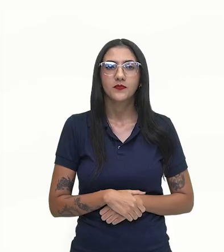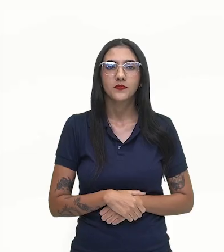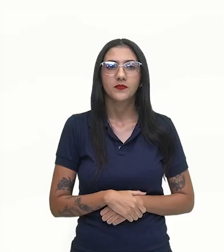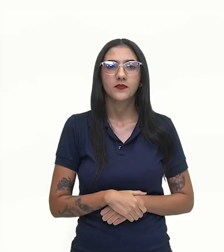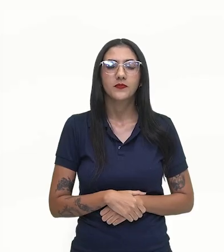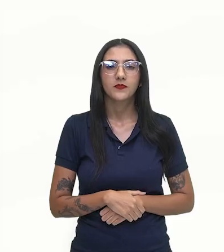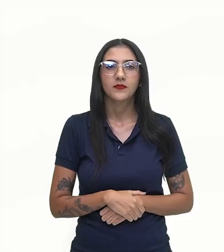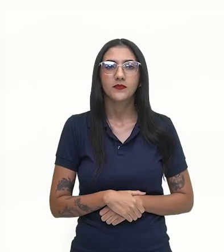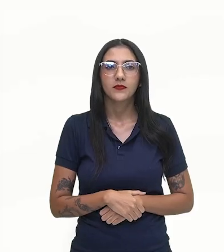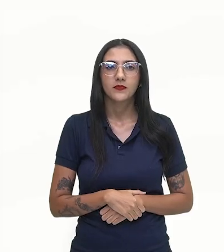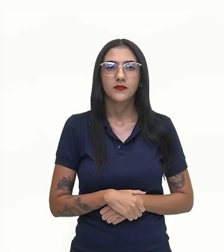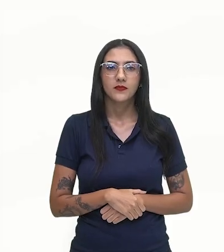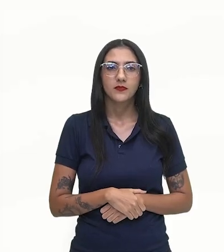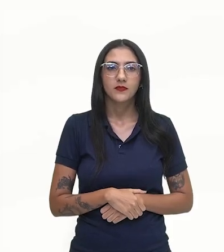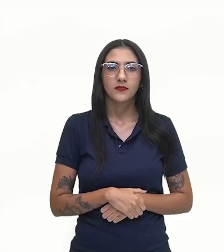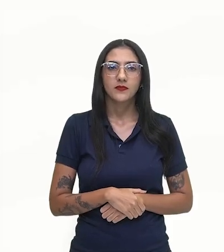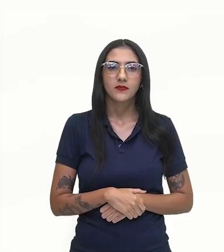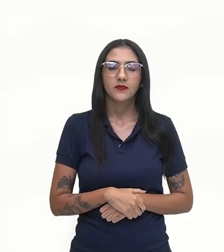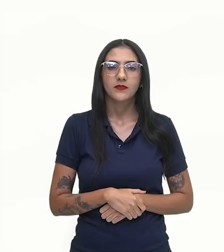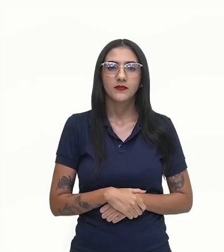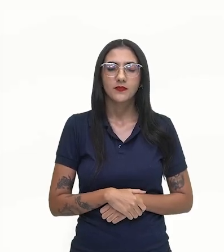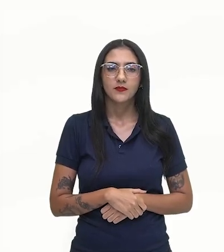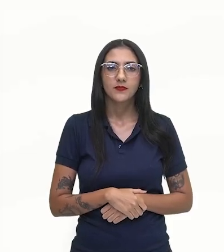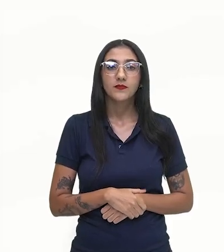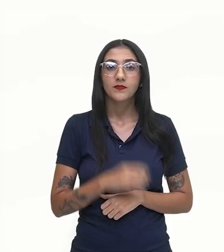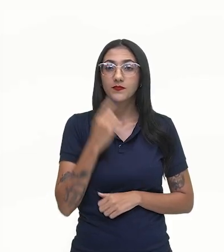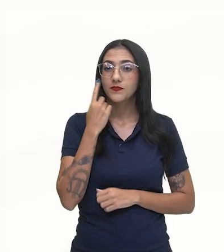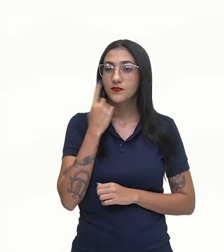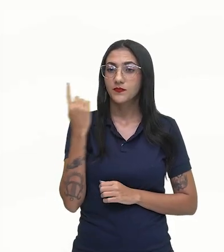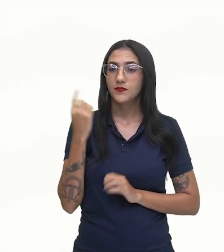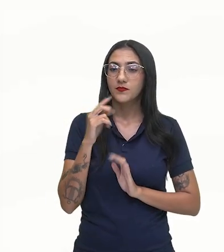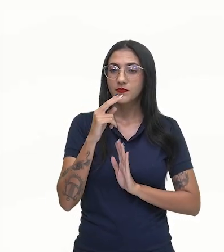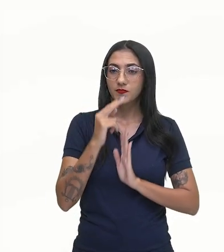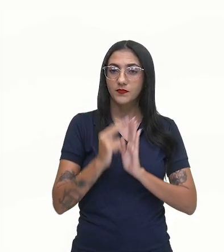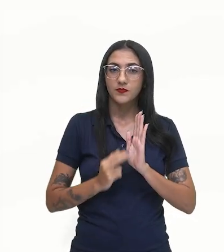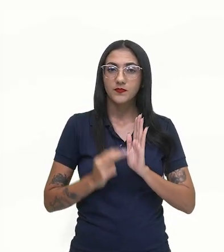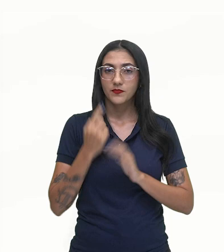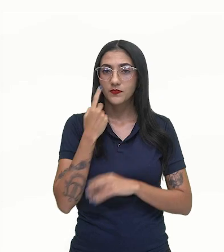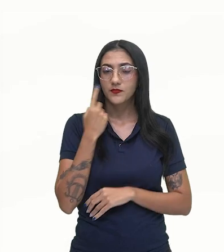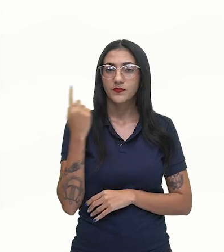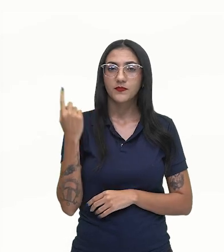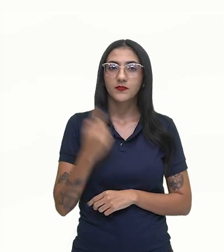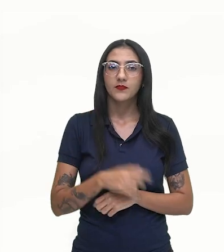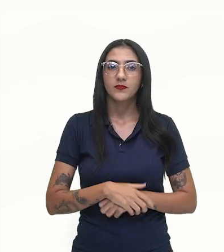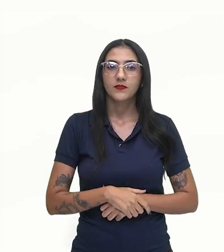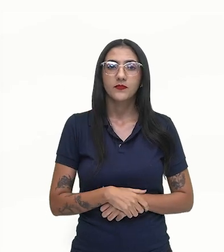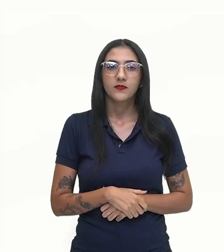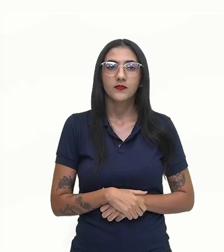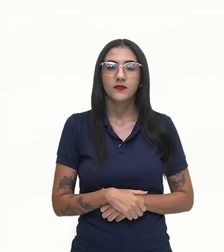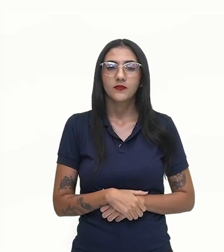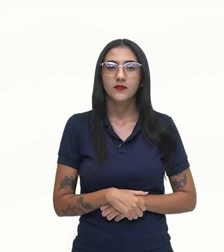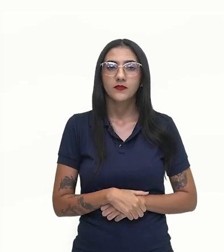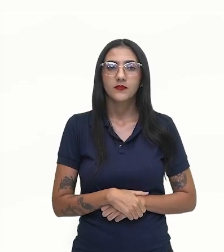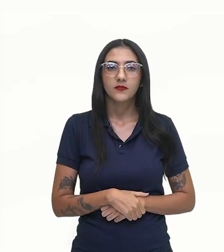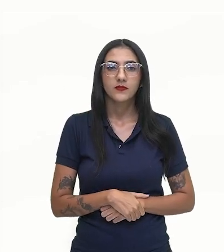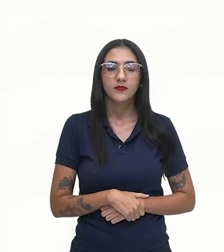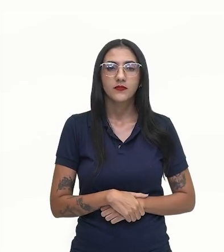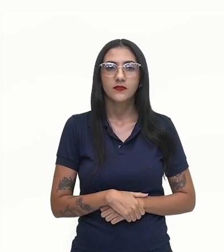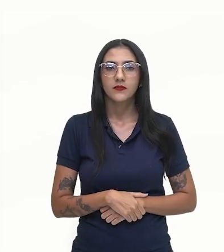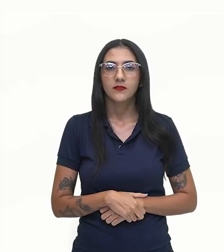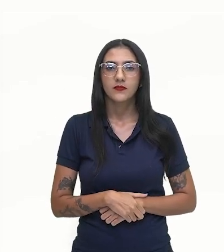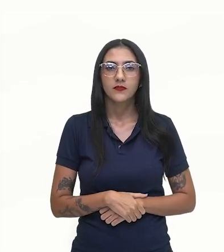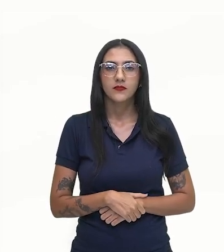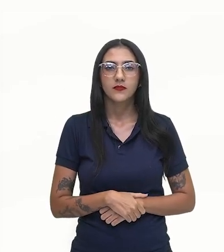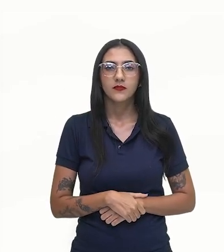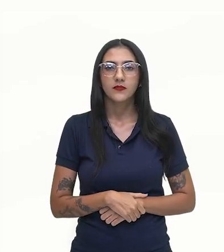you better. E ele fala assim, ó. I know I can treat you better than he can. And